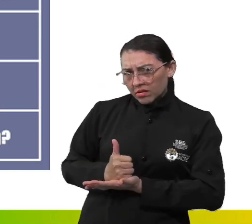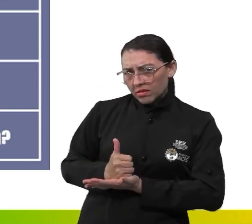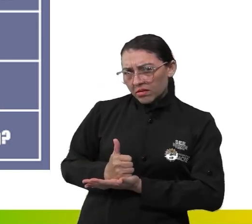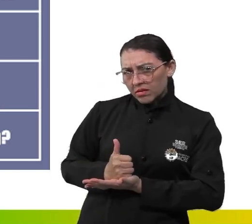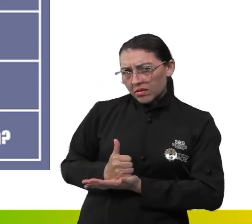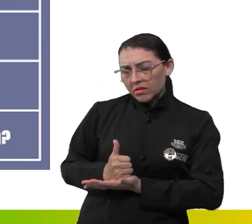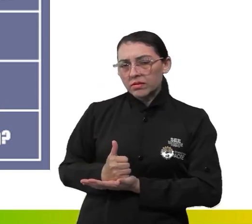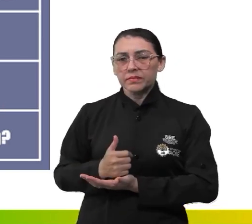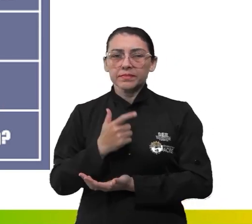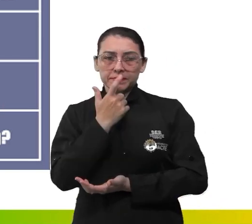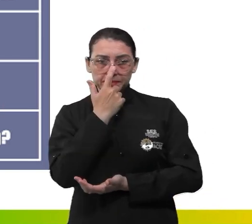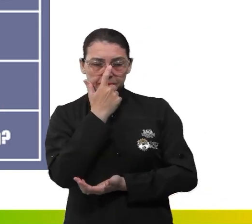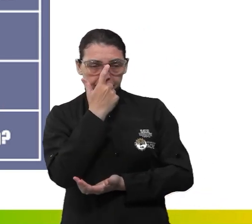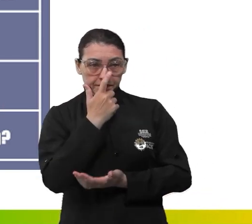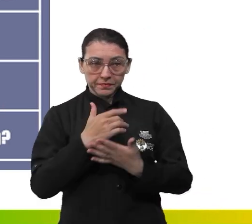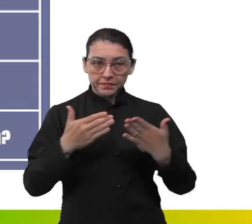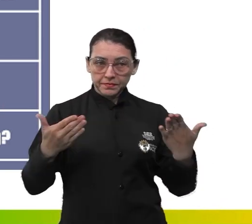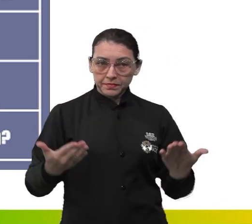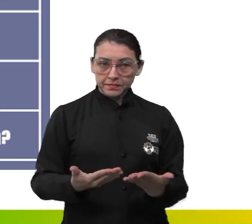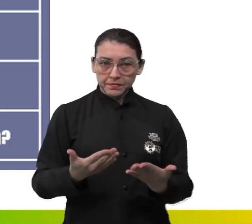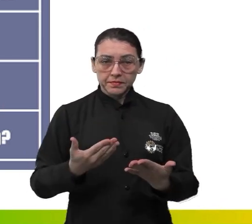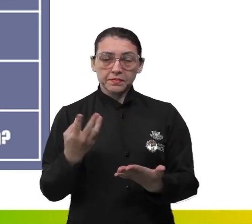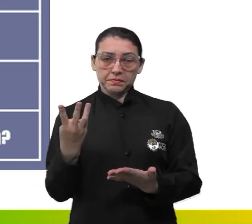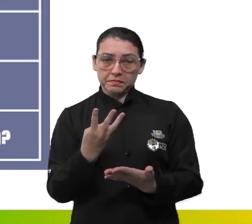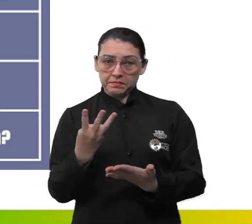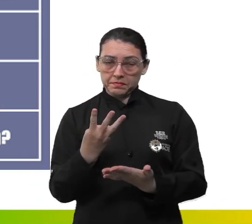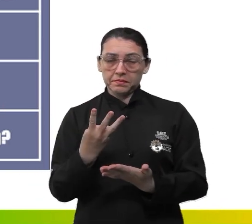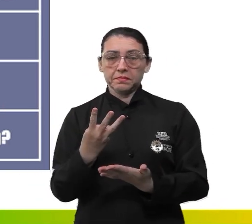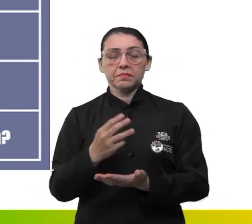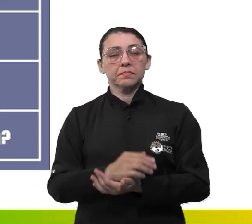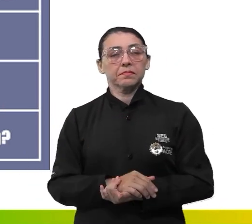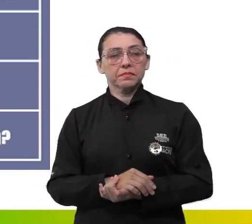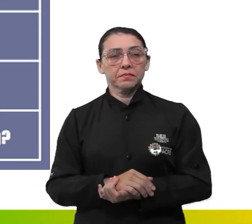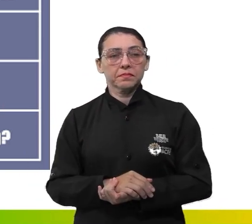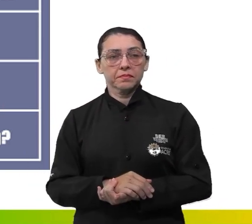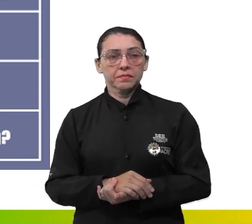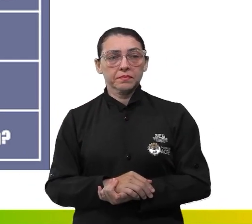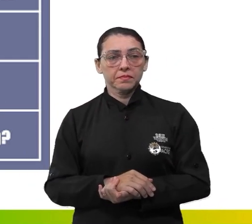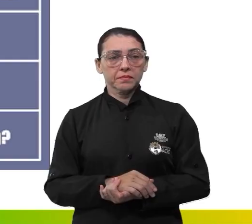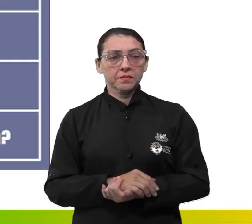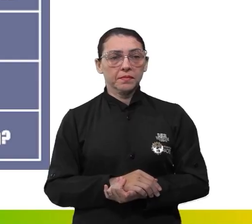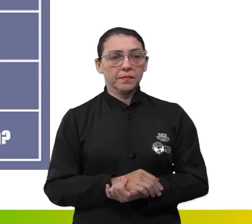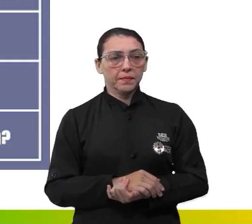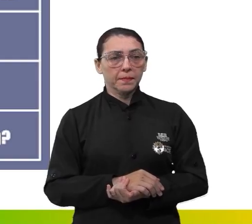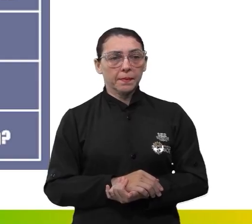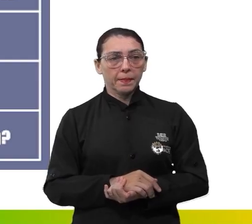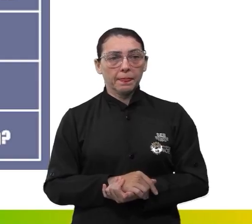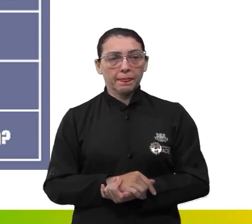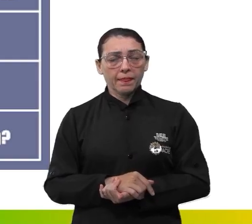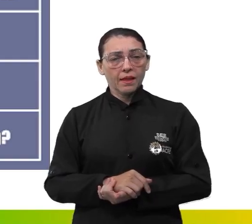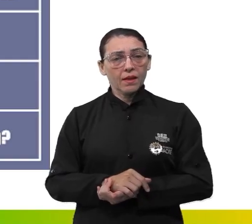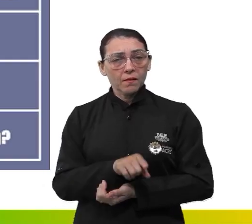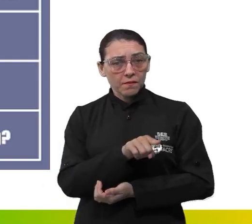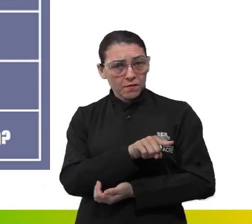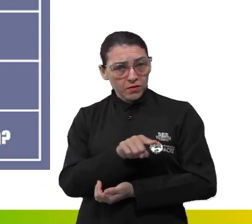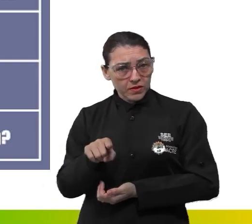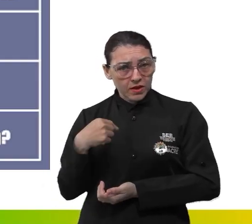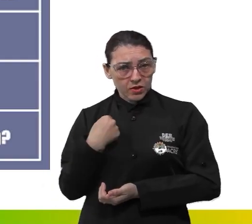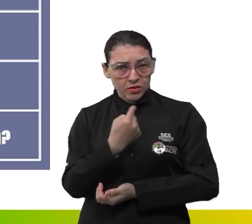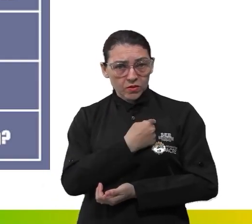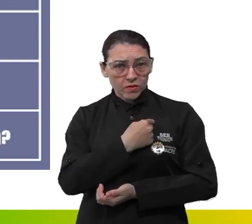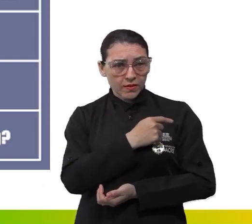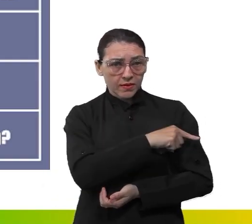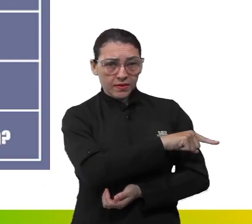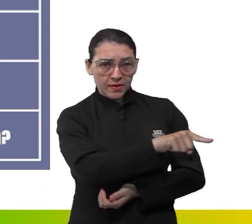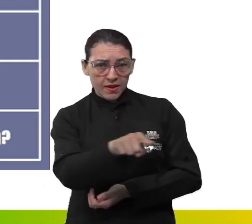jogando? Agora, na terceira conjugação, nós temos o you, we e they. Vocês, nós e